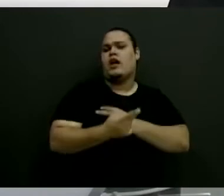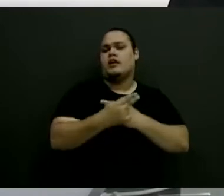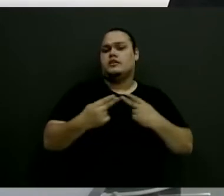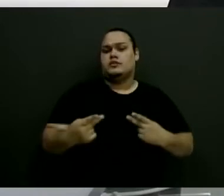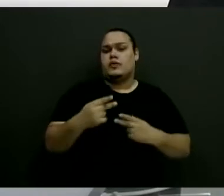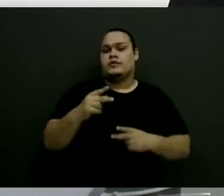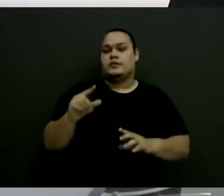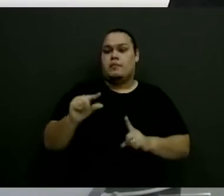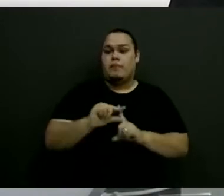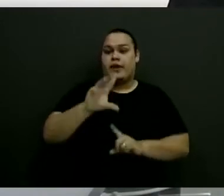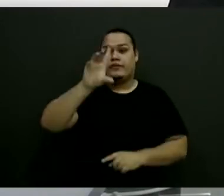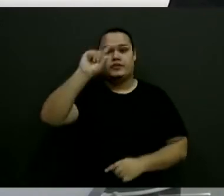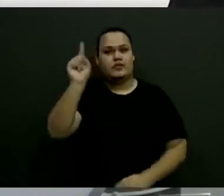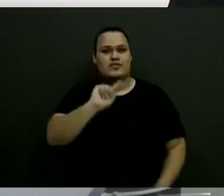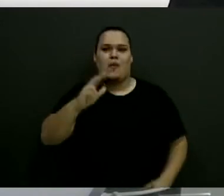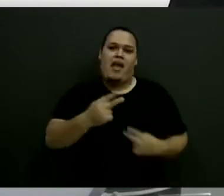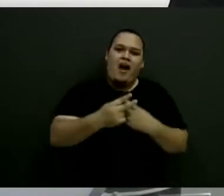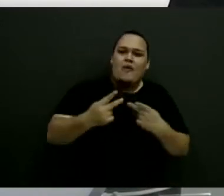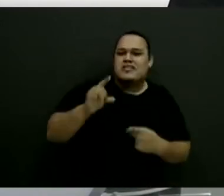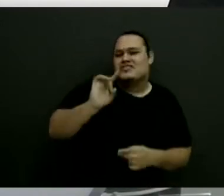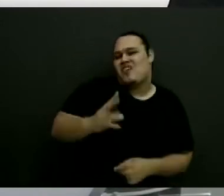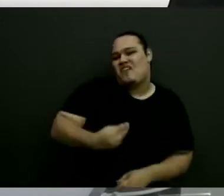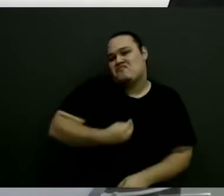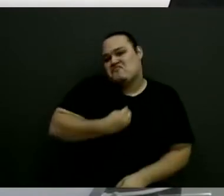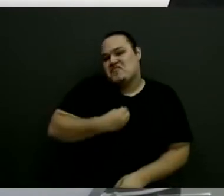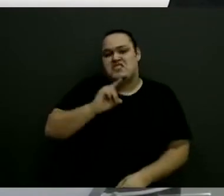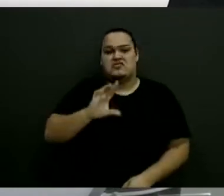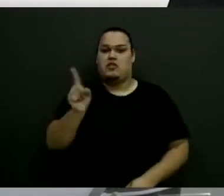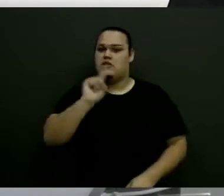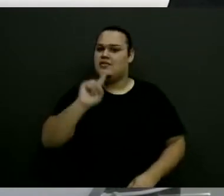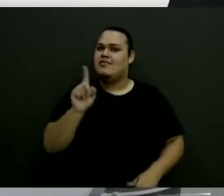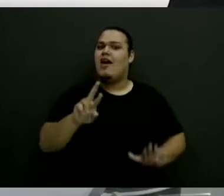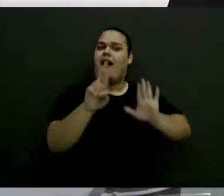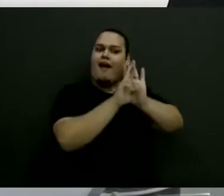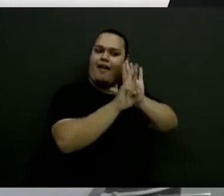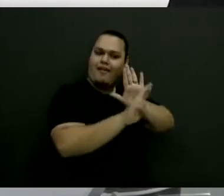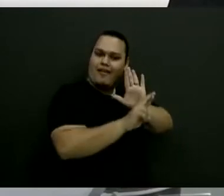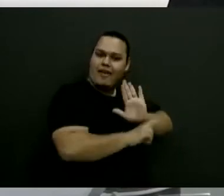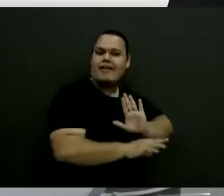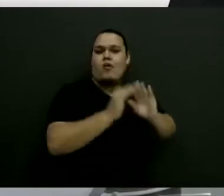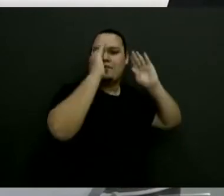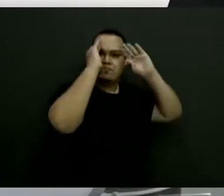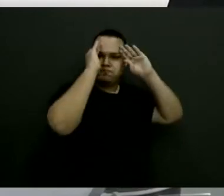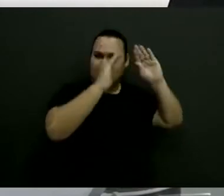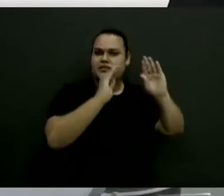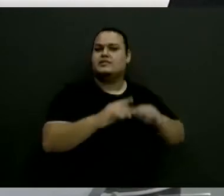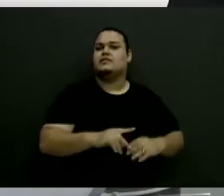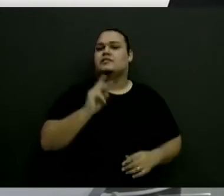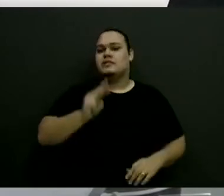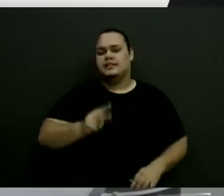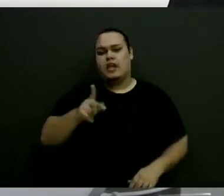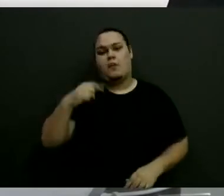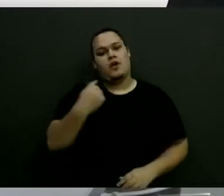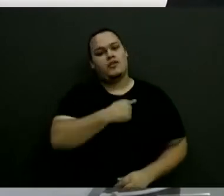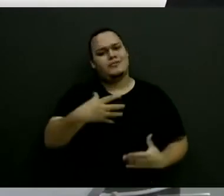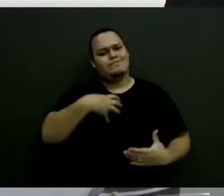prega aquilo que ele vive, mas ele vive de fato aquilo que ele prega. E para nós, é claro, sempre é uma grande